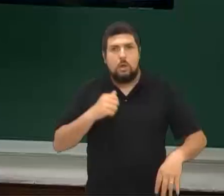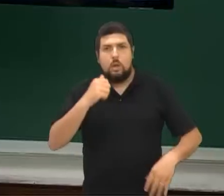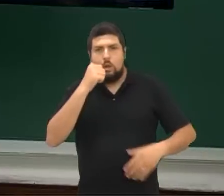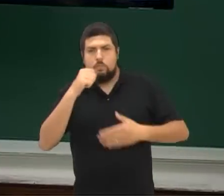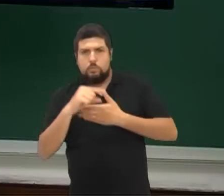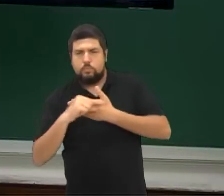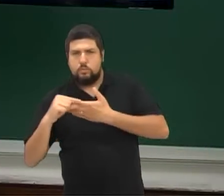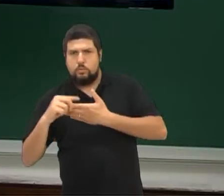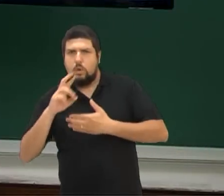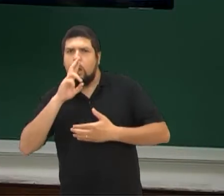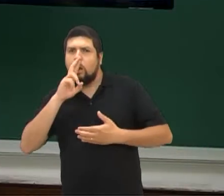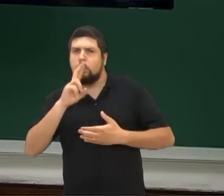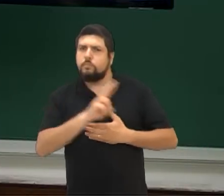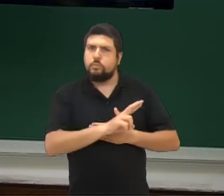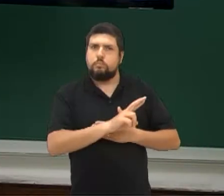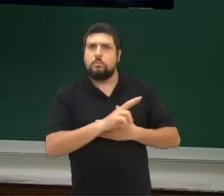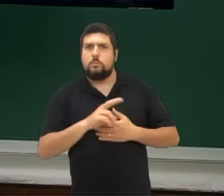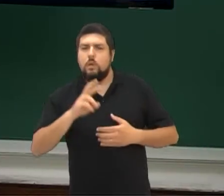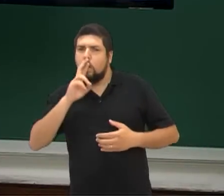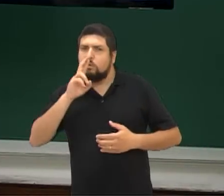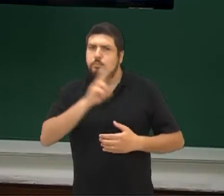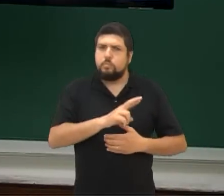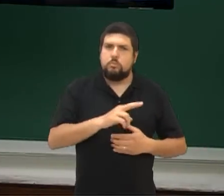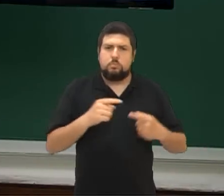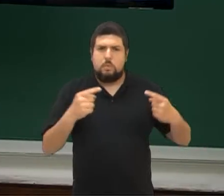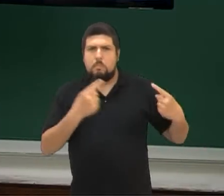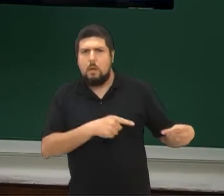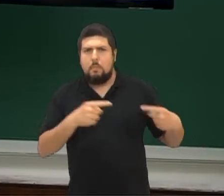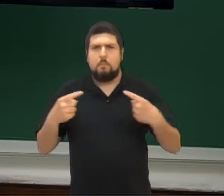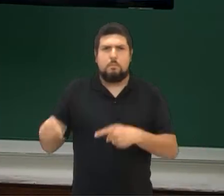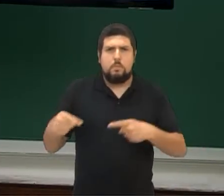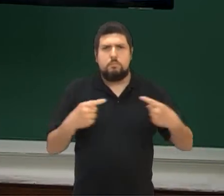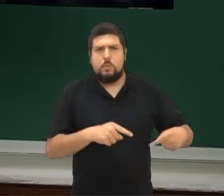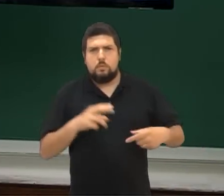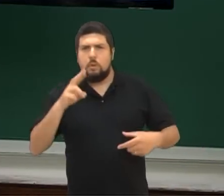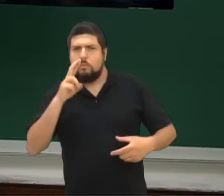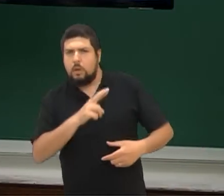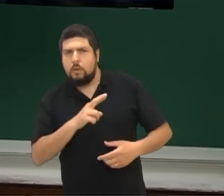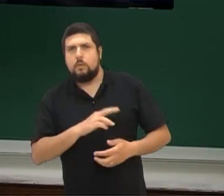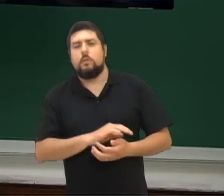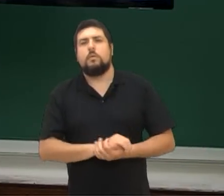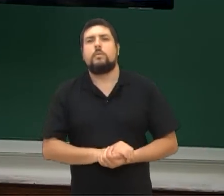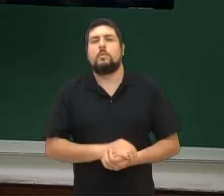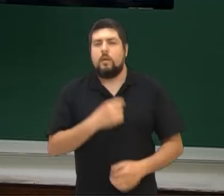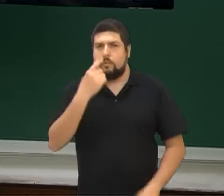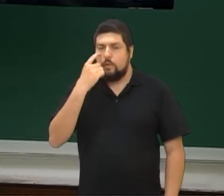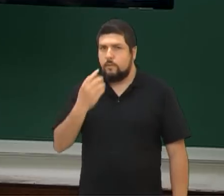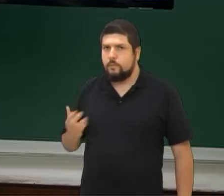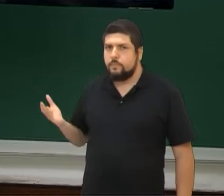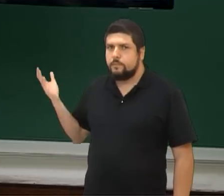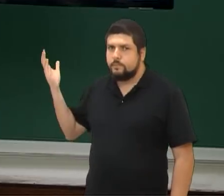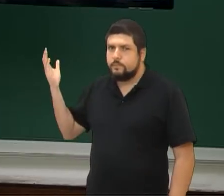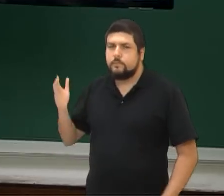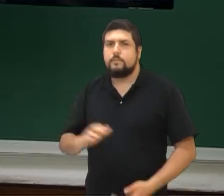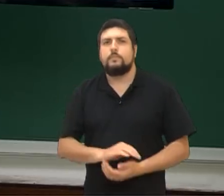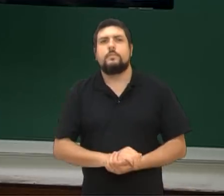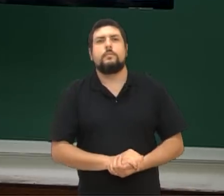contra-argumento, certo? Ela procura alguma coisa para rebater aquilo que foi dito por alguém. Então, vamos lá, vamos